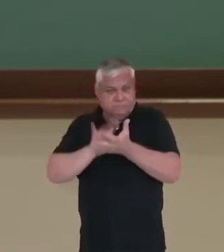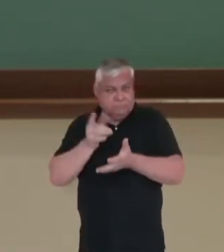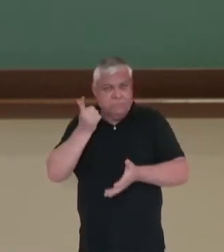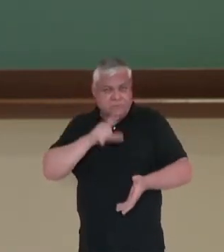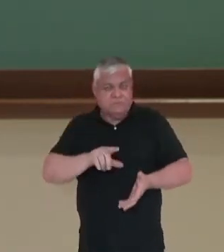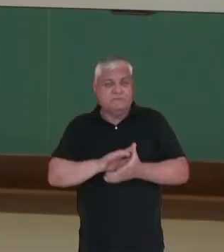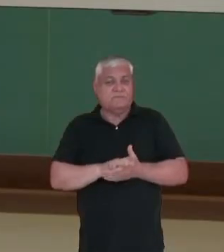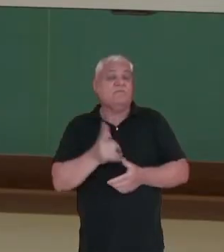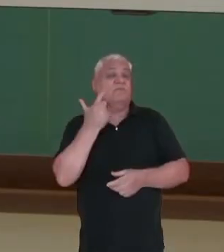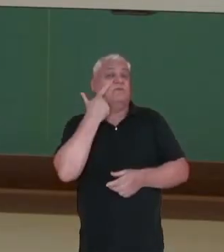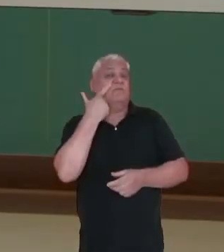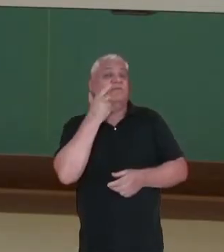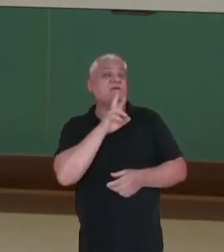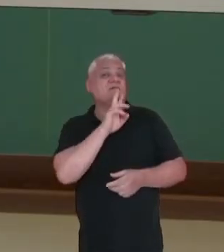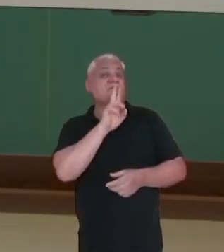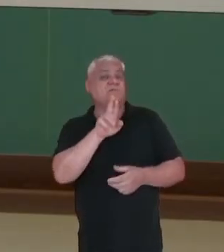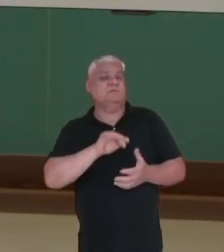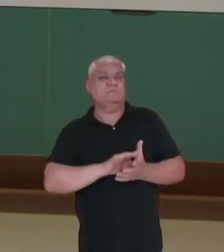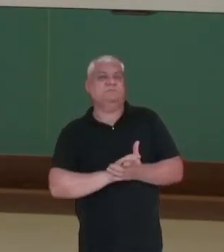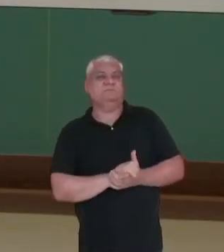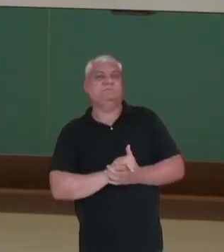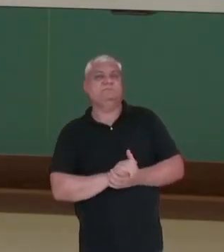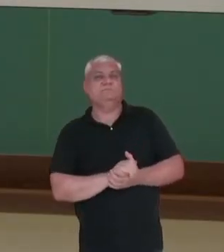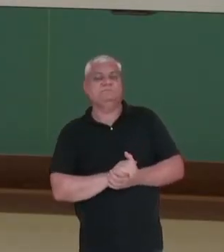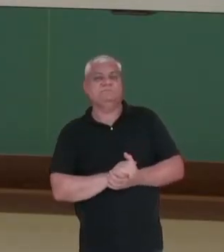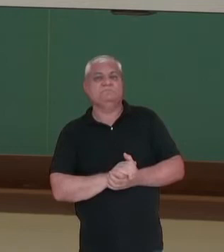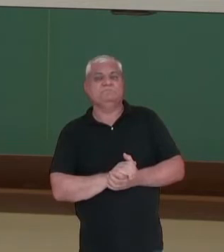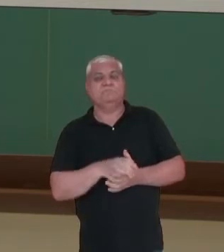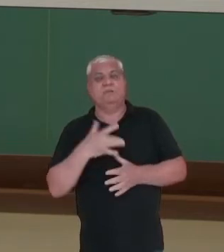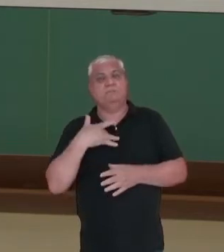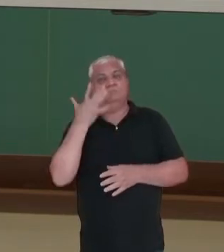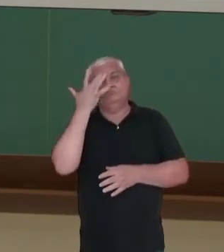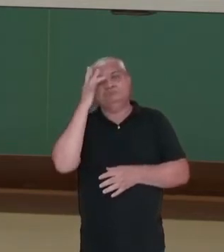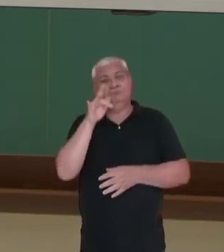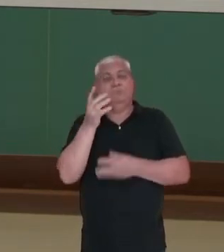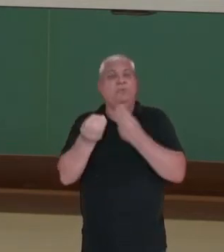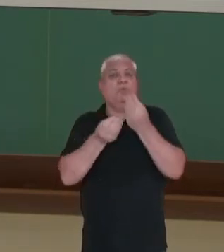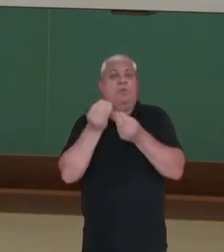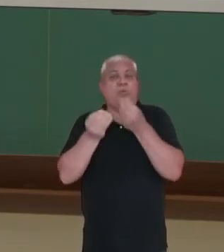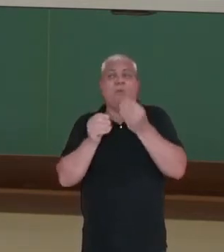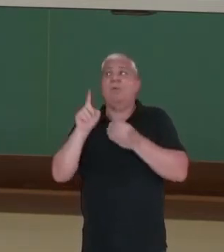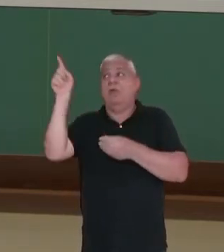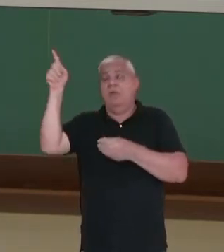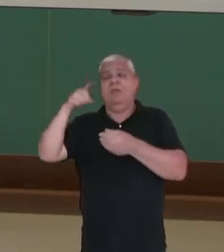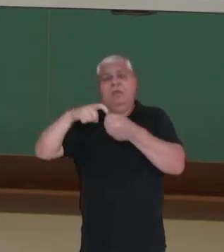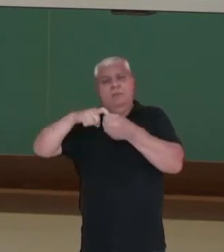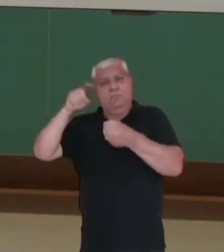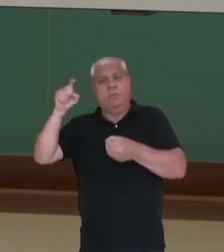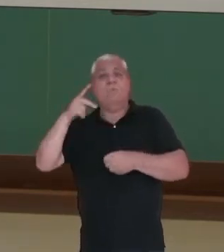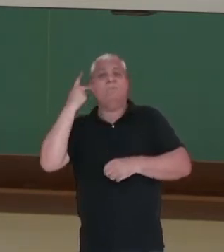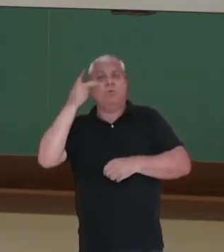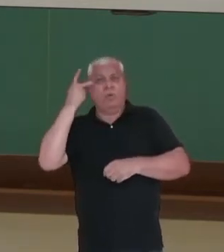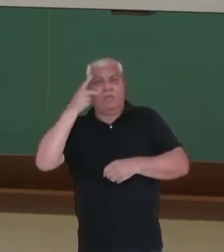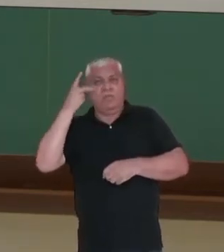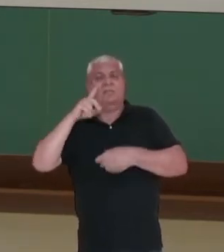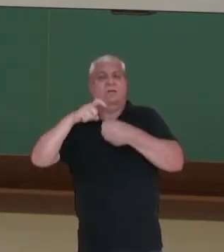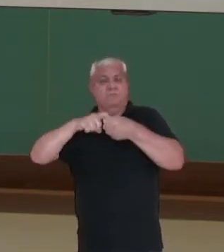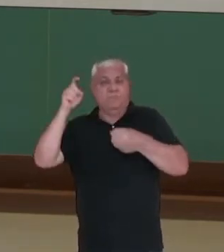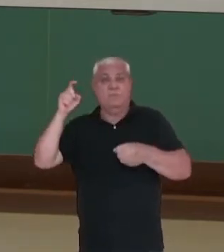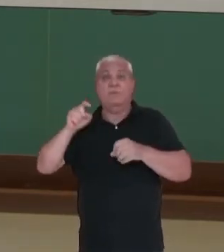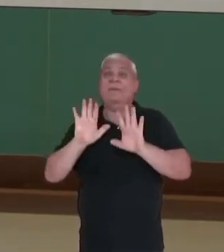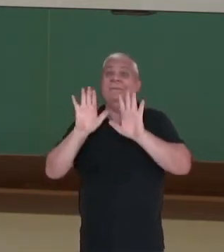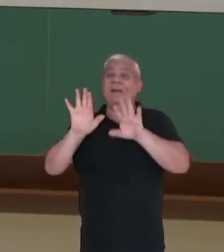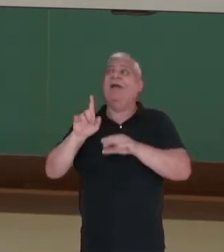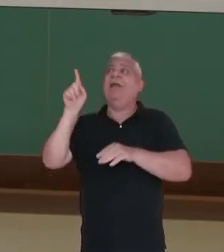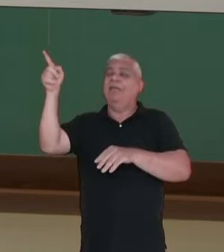acompanhar aqui então a nossa resposta sugestiva. Então sabemos que ficaram de fato independentes politicamente, mas eles ainda